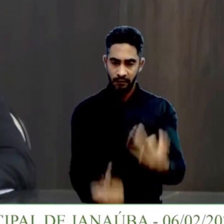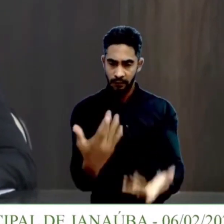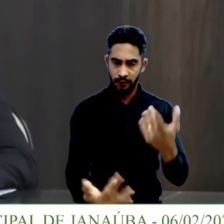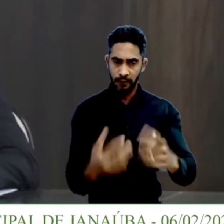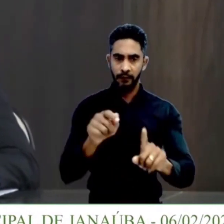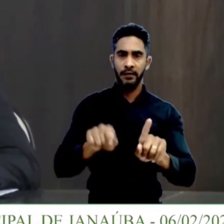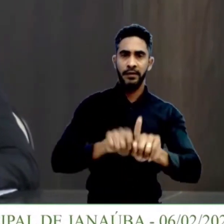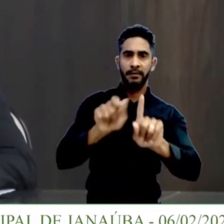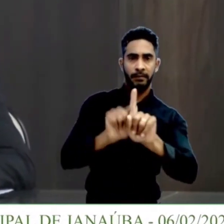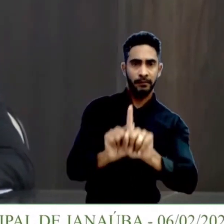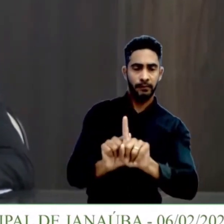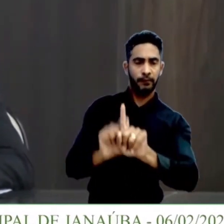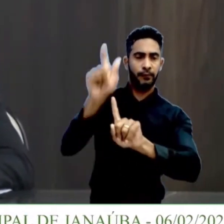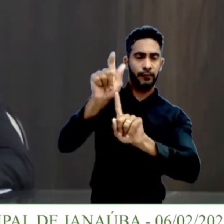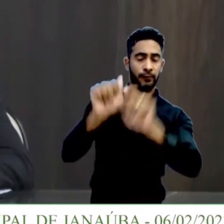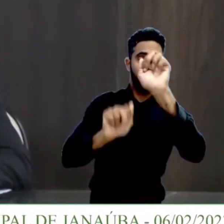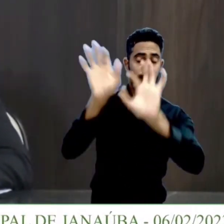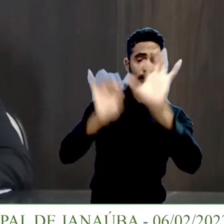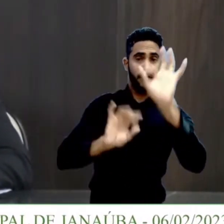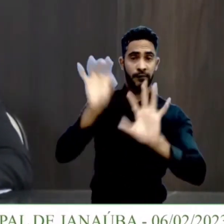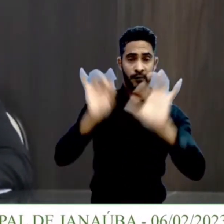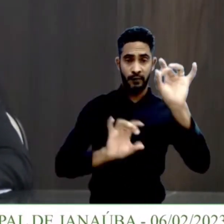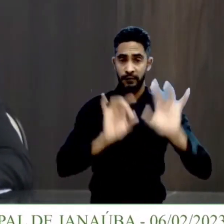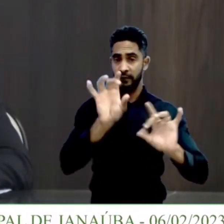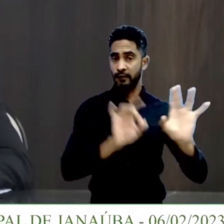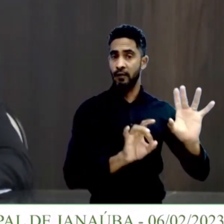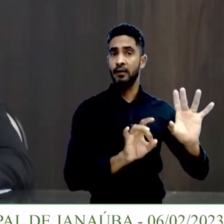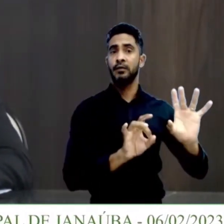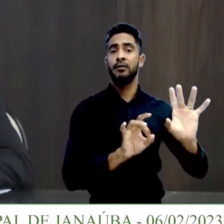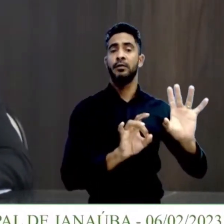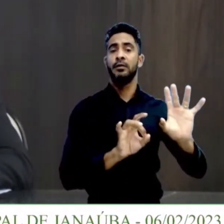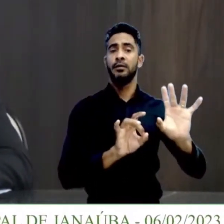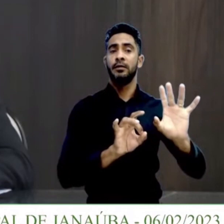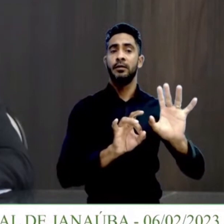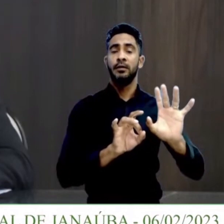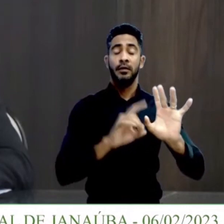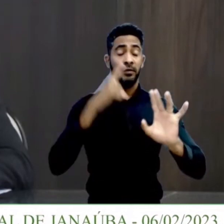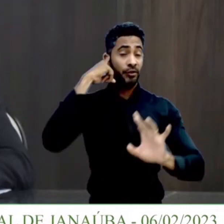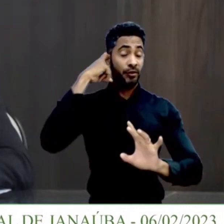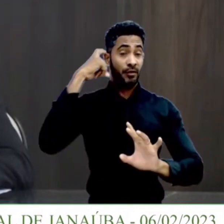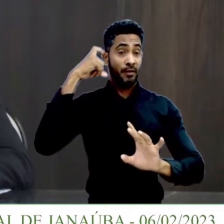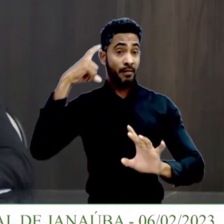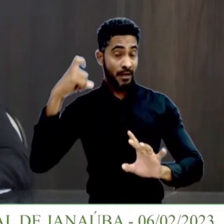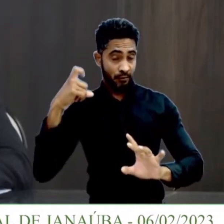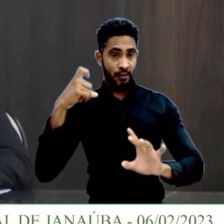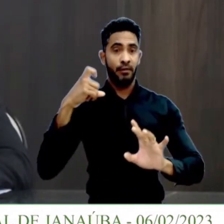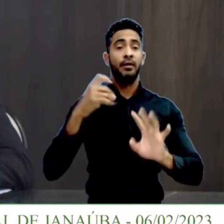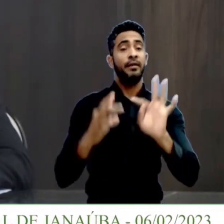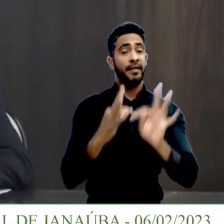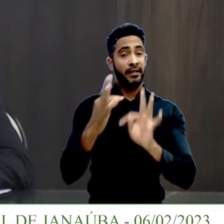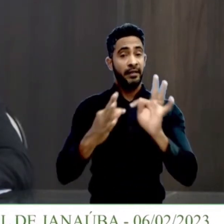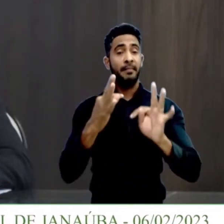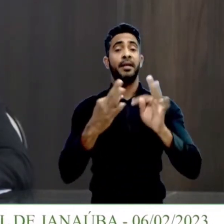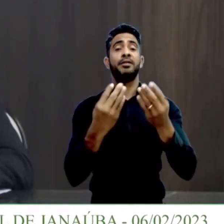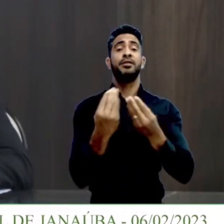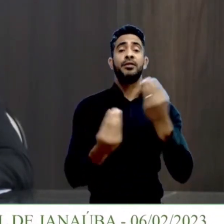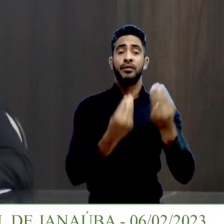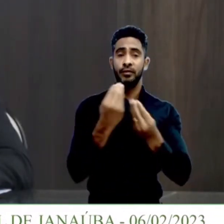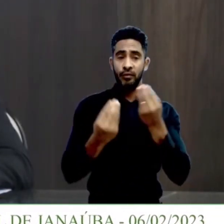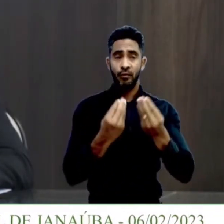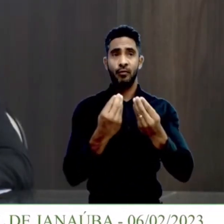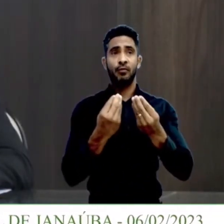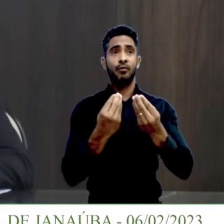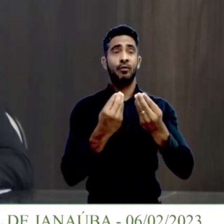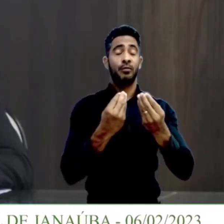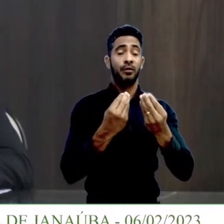manuseio de fogos de artifício e artefatos pirotécnicos de alto impacto sonoro, tecnicamente classificados como fogos